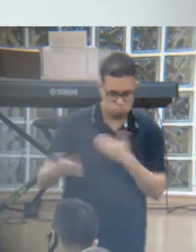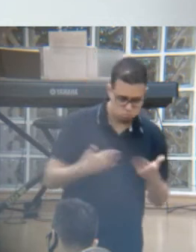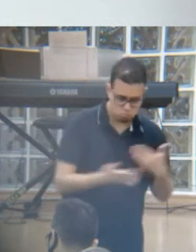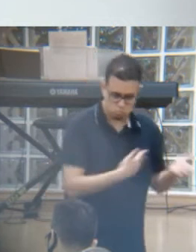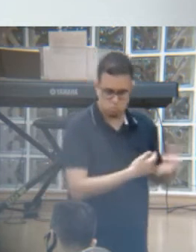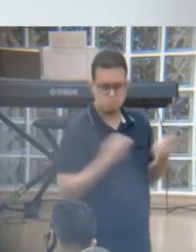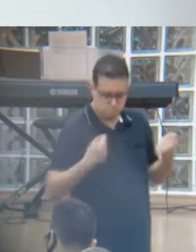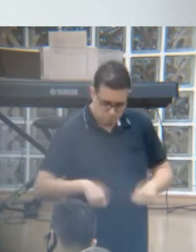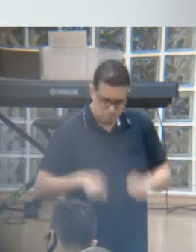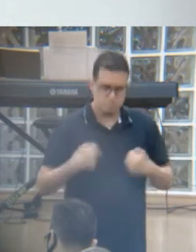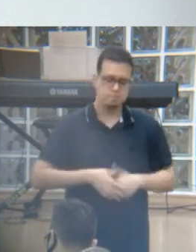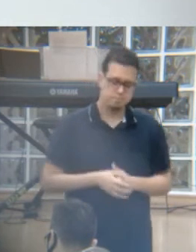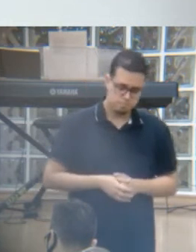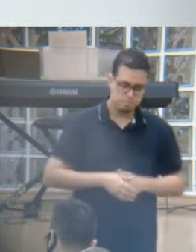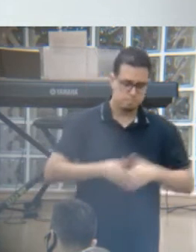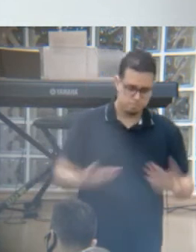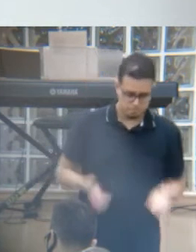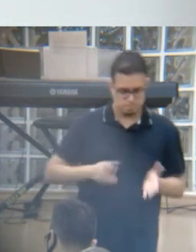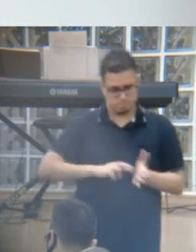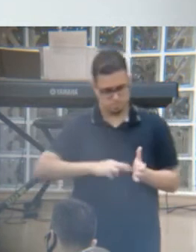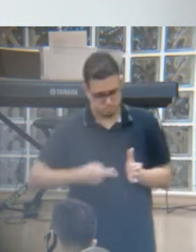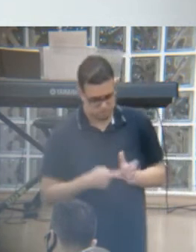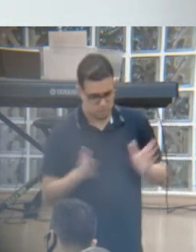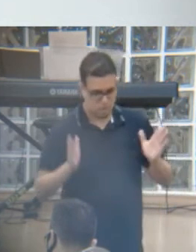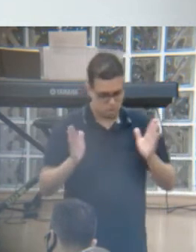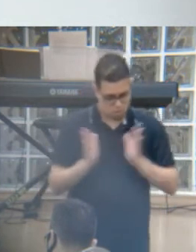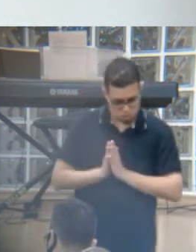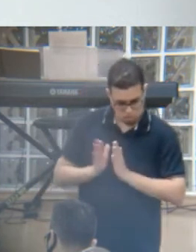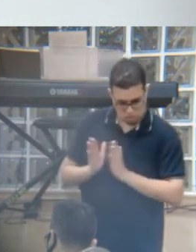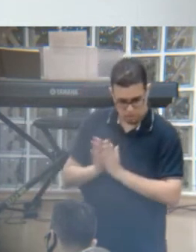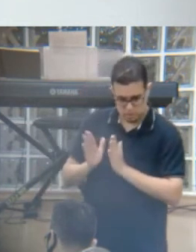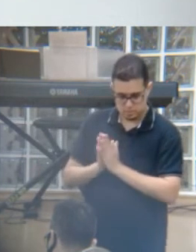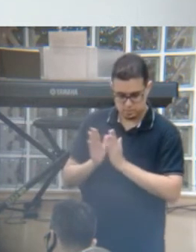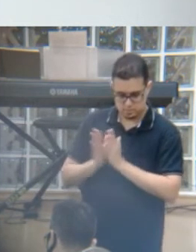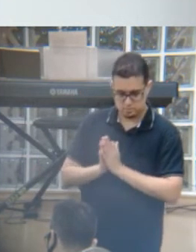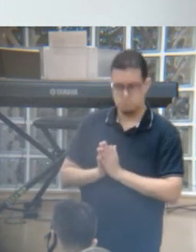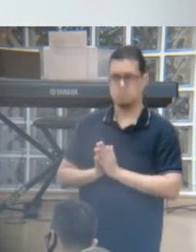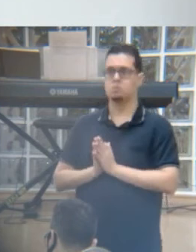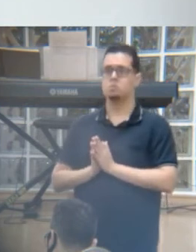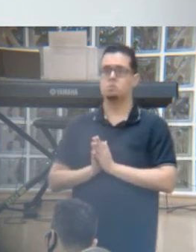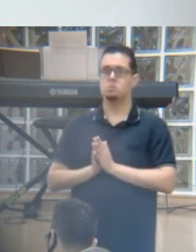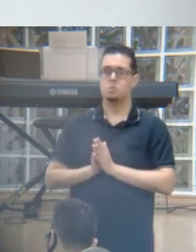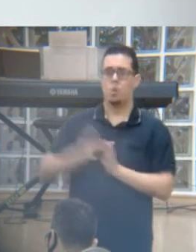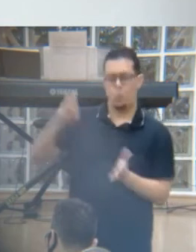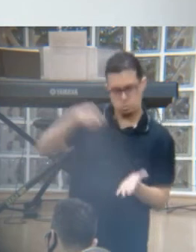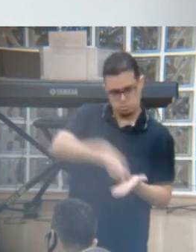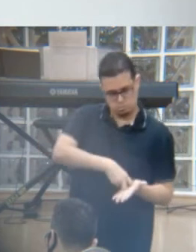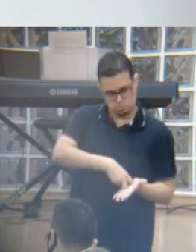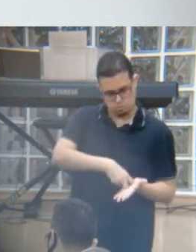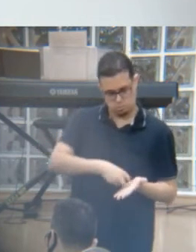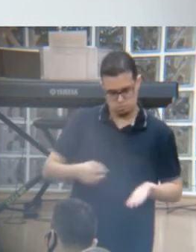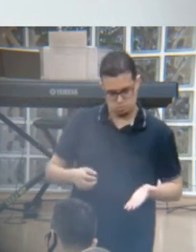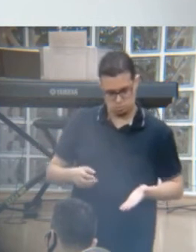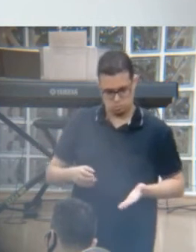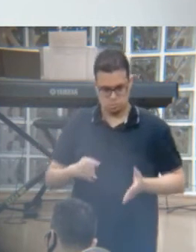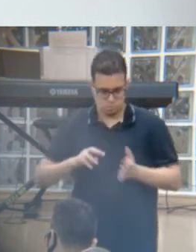É sim uma oração imprecatória. Elias estava confiante, seguro de